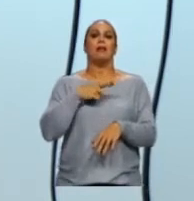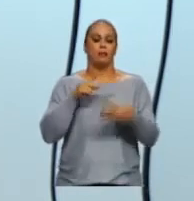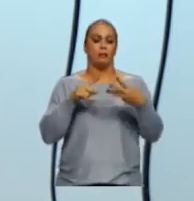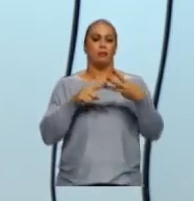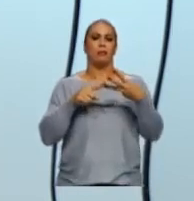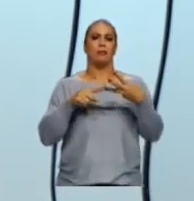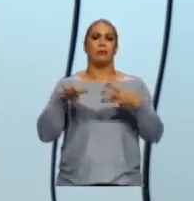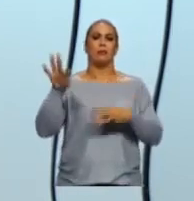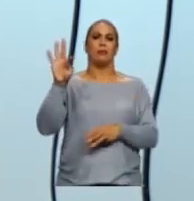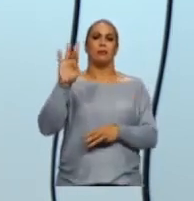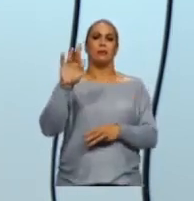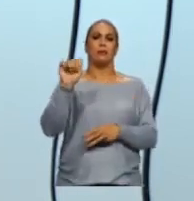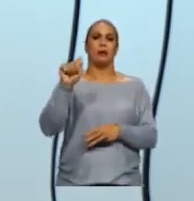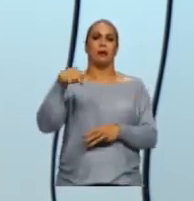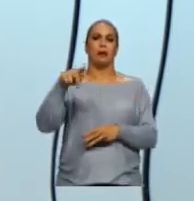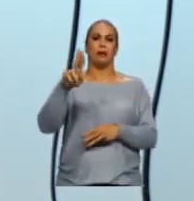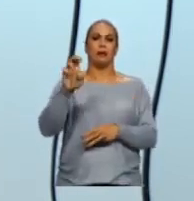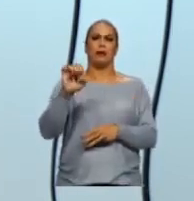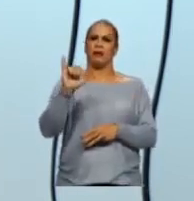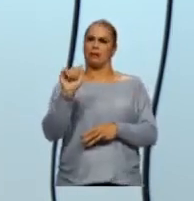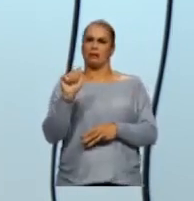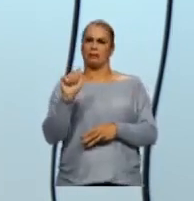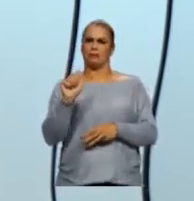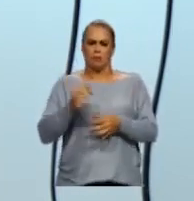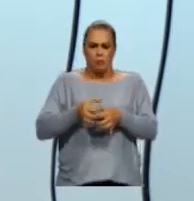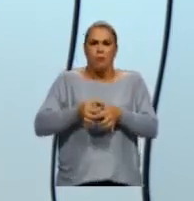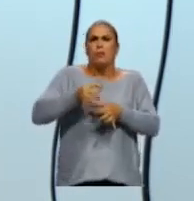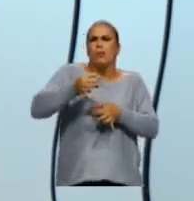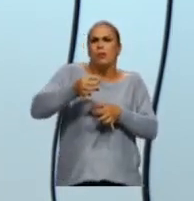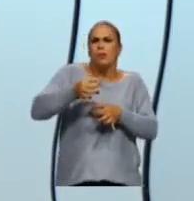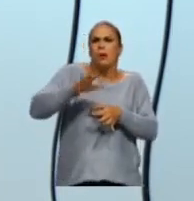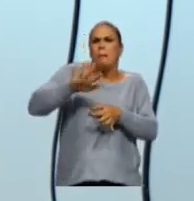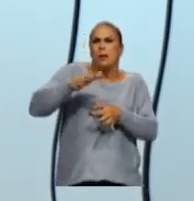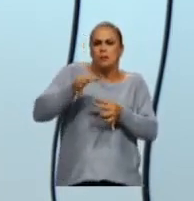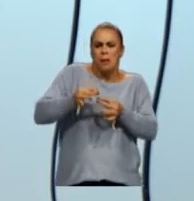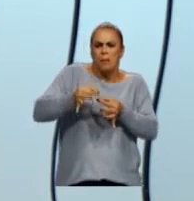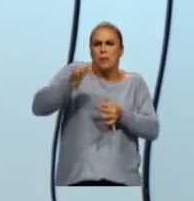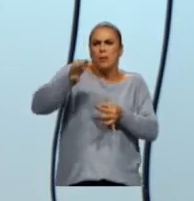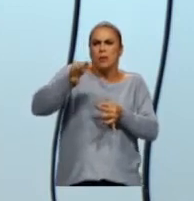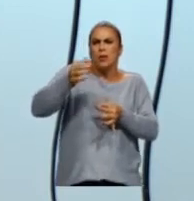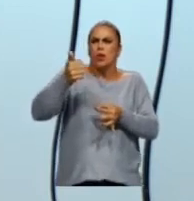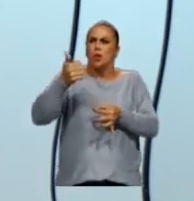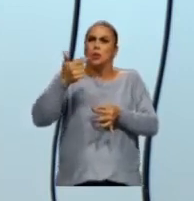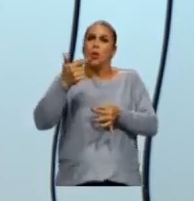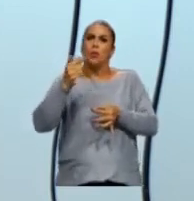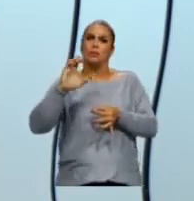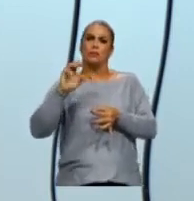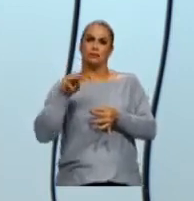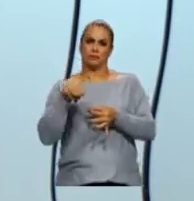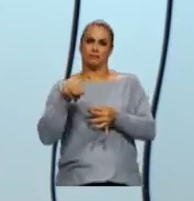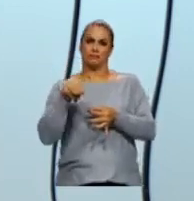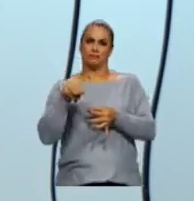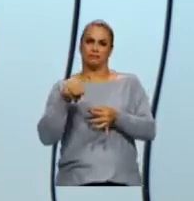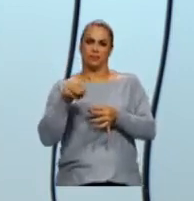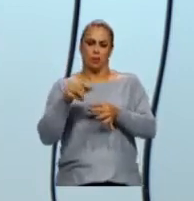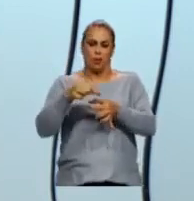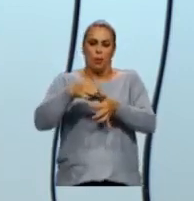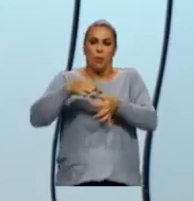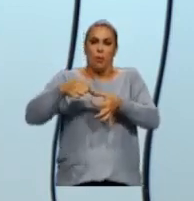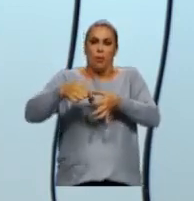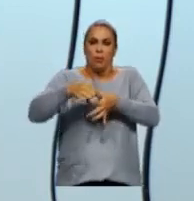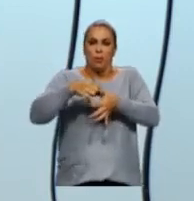tubo mais ou menos aí de uns 12 centímetros de comprimento, 1,5 centímetro de diâmetro, e ela